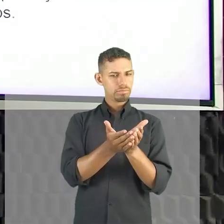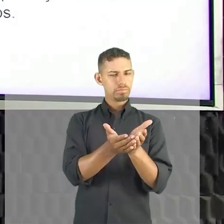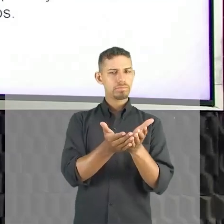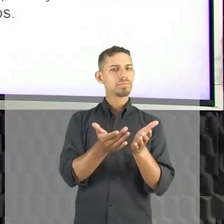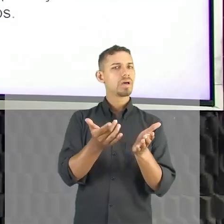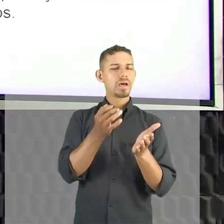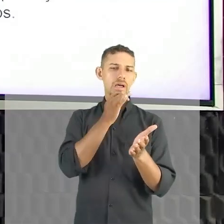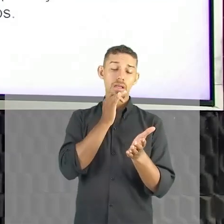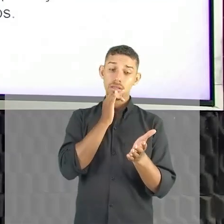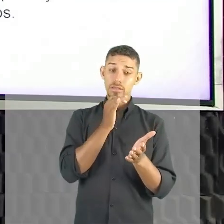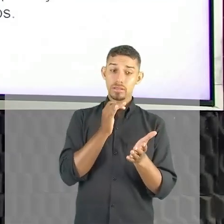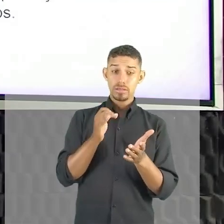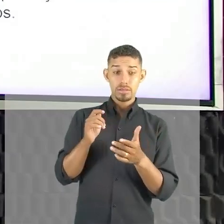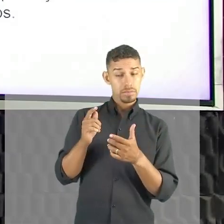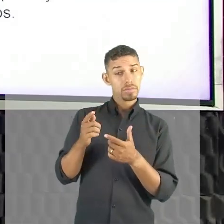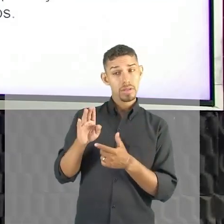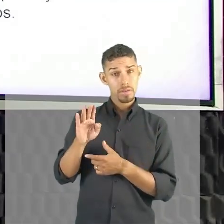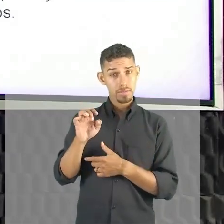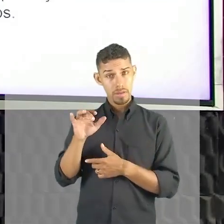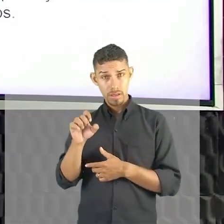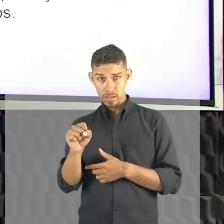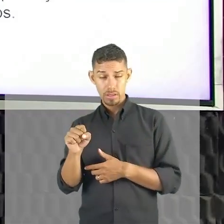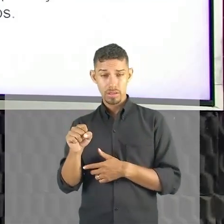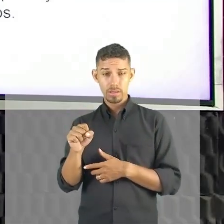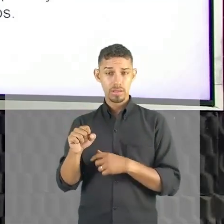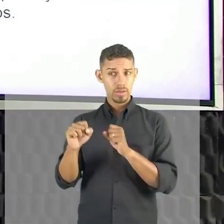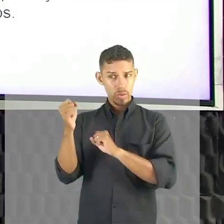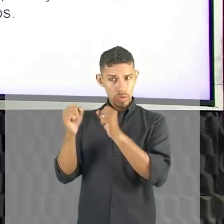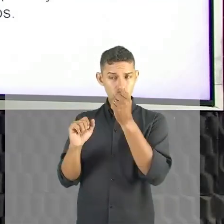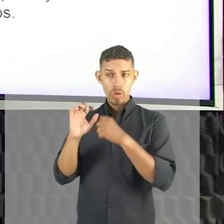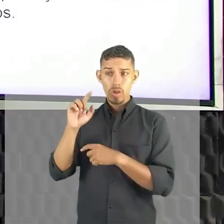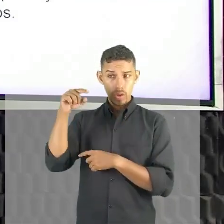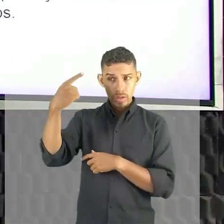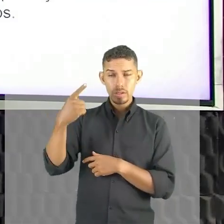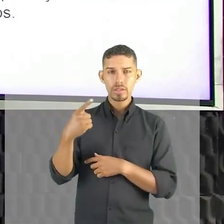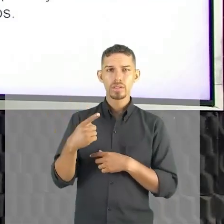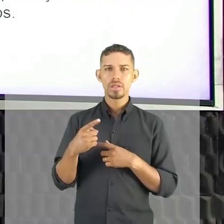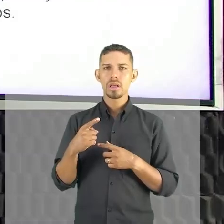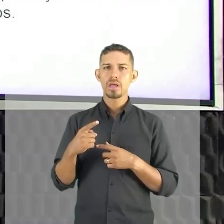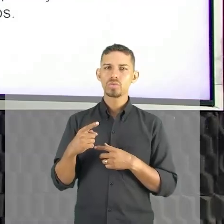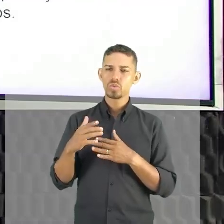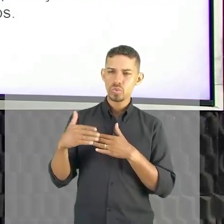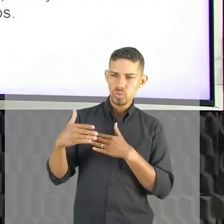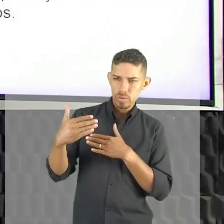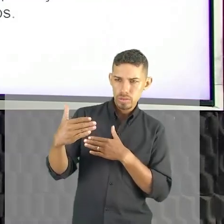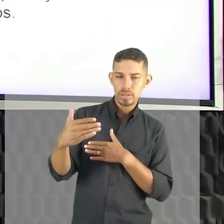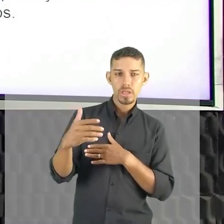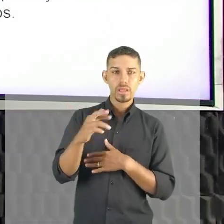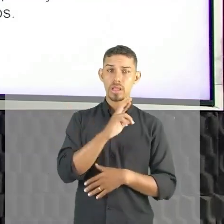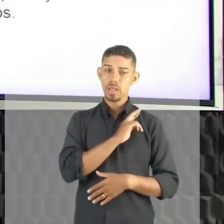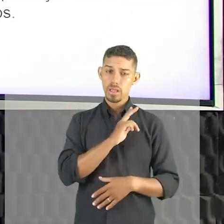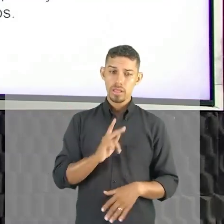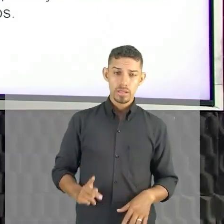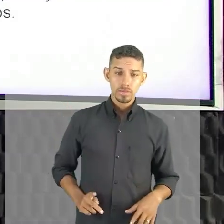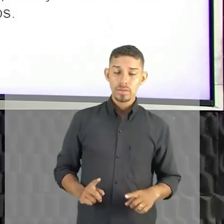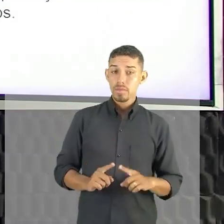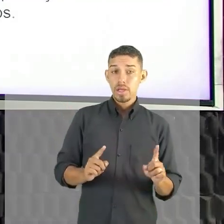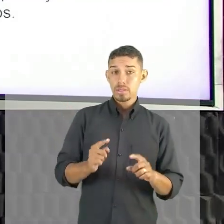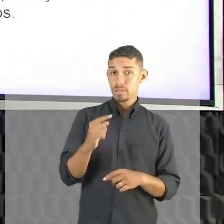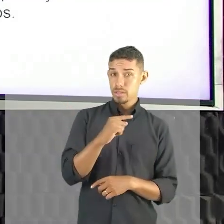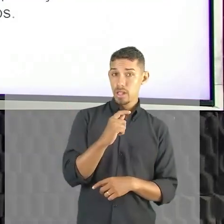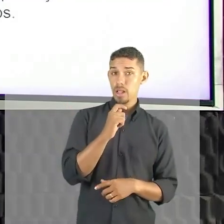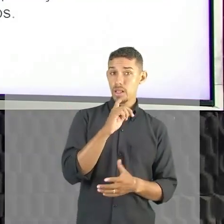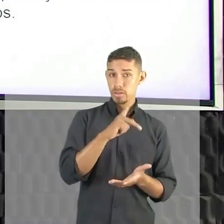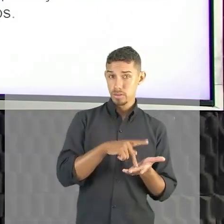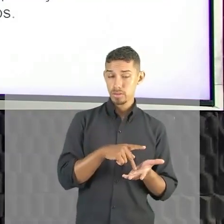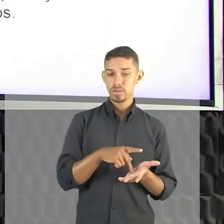de bens intermediários. Não tinha aquela indústria pesada que só vai acontecer depois, muito tempo depois, já na República. Mas aqui ainda era,